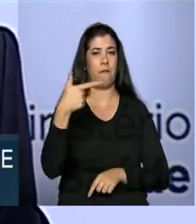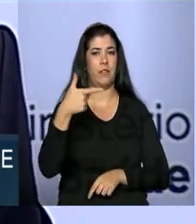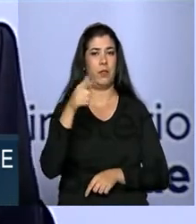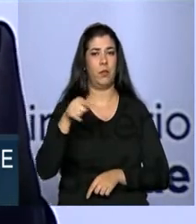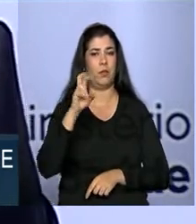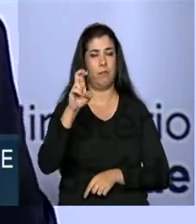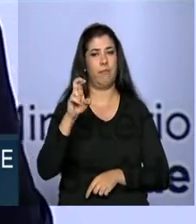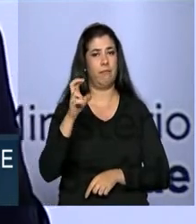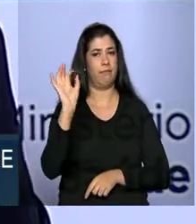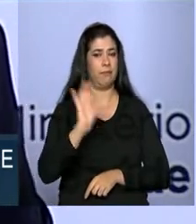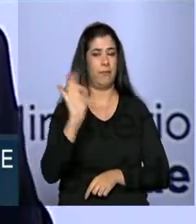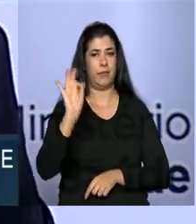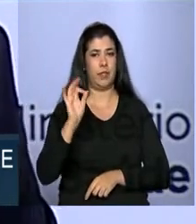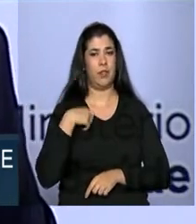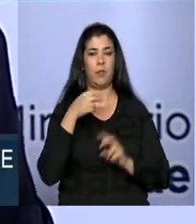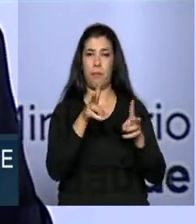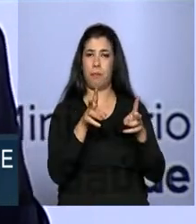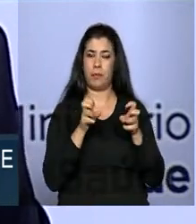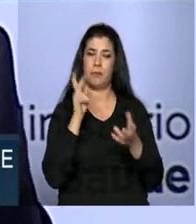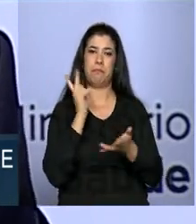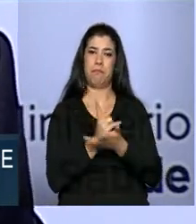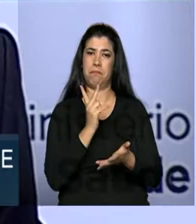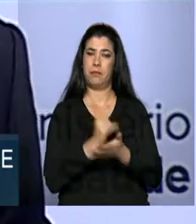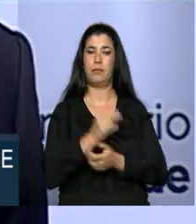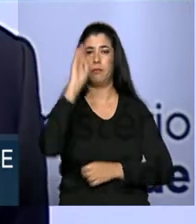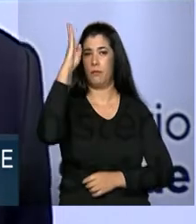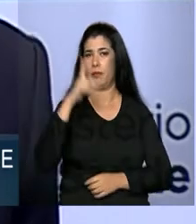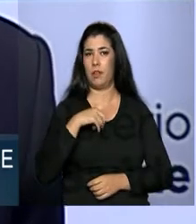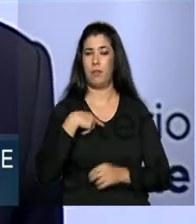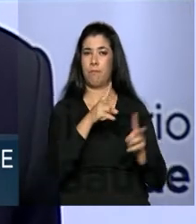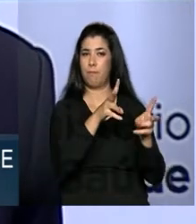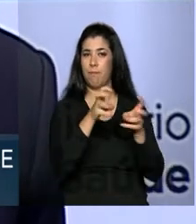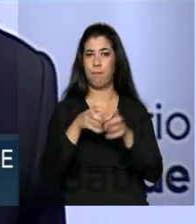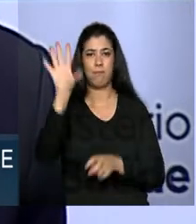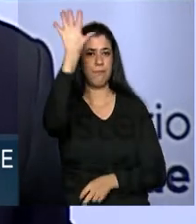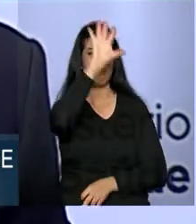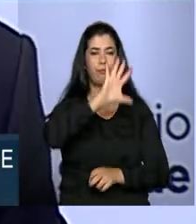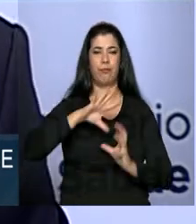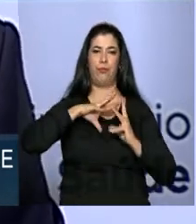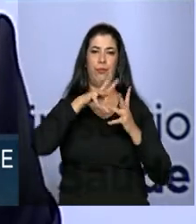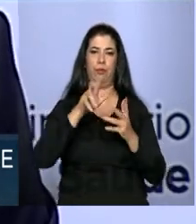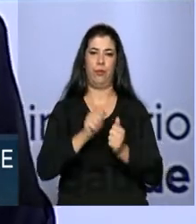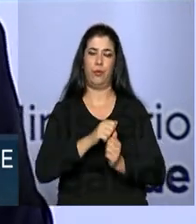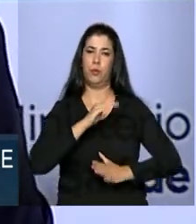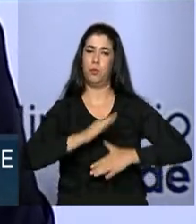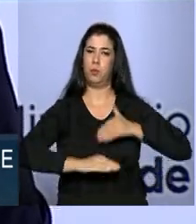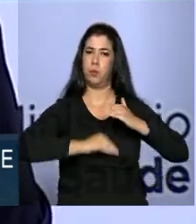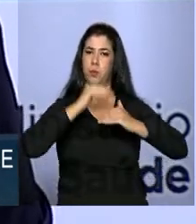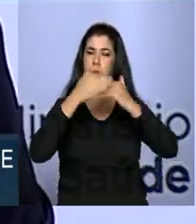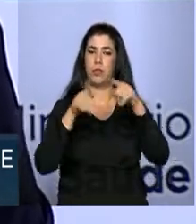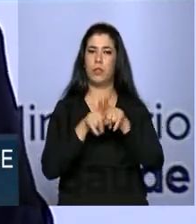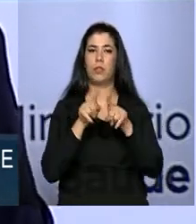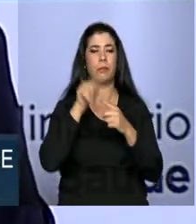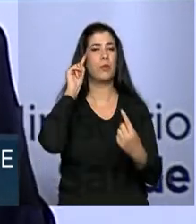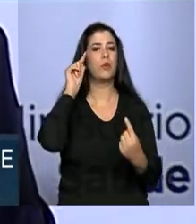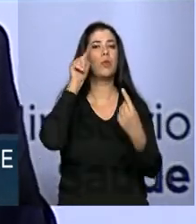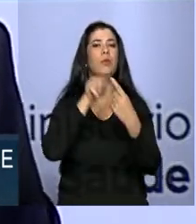a gente vai observando que o Brasil, e isso já é reconhecido internacionalmente, ele vem conseguindo